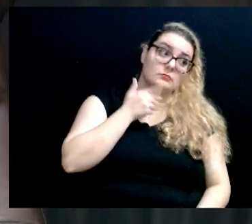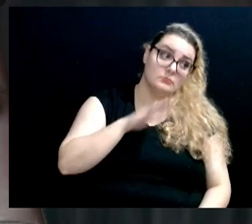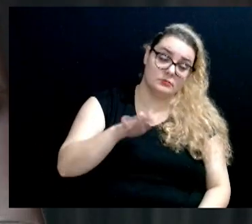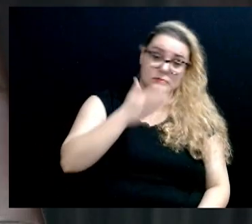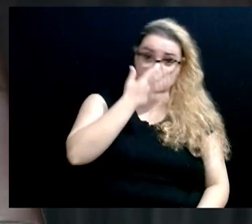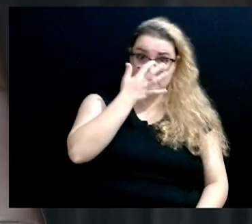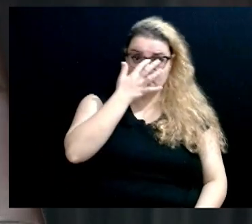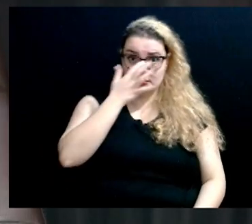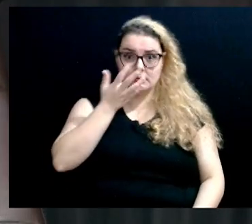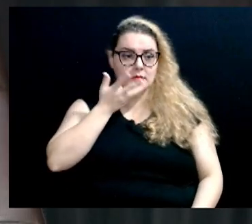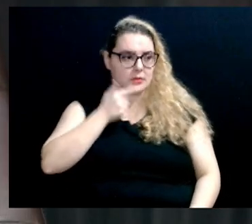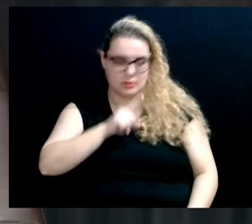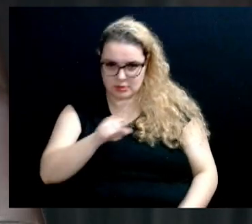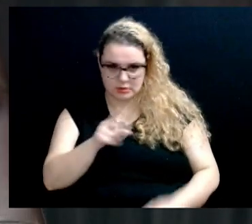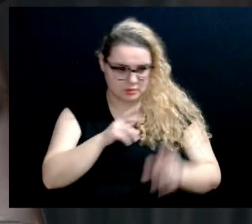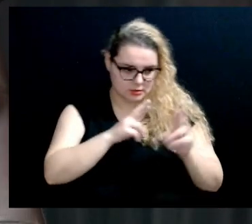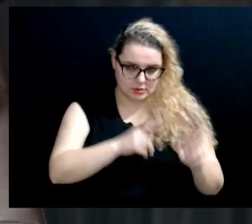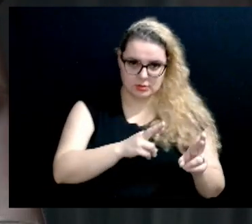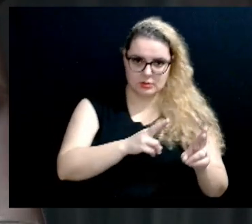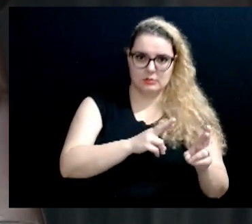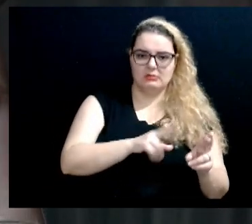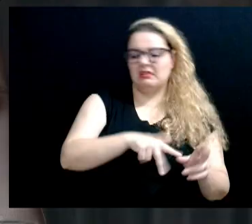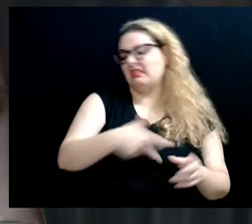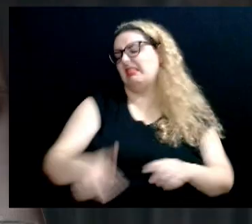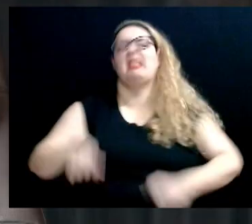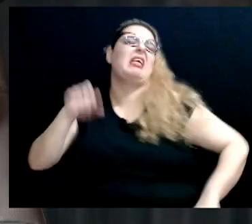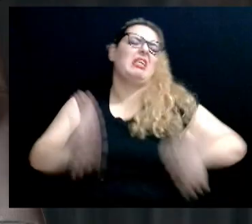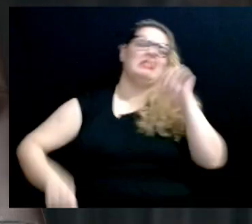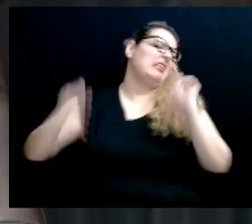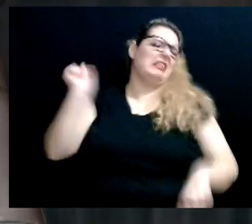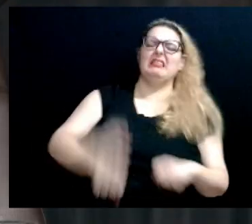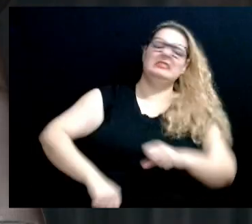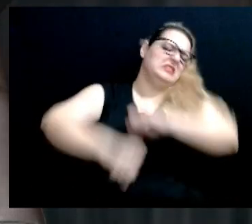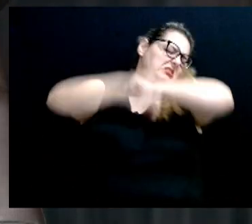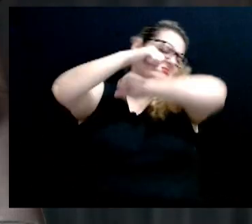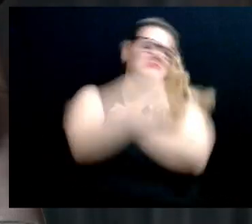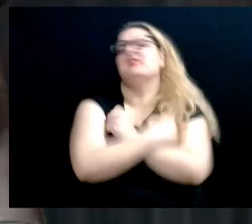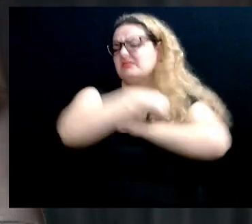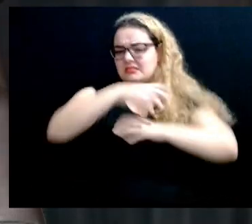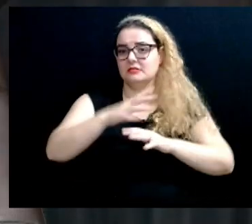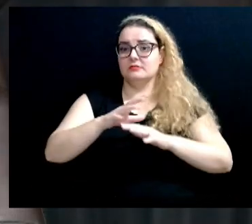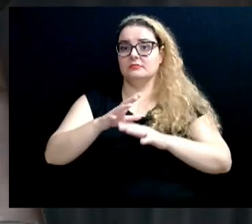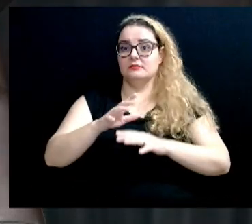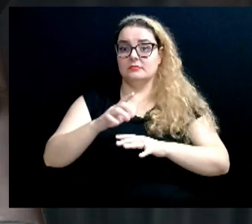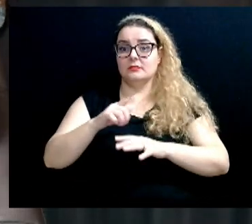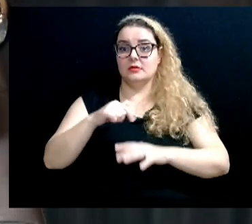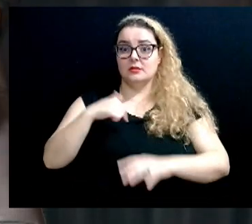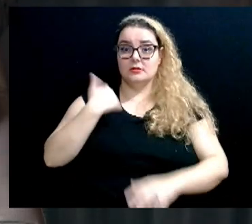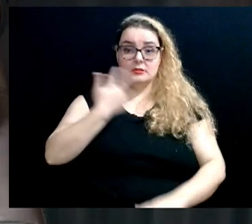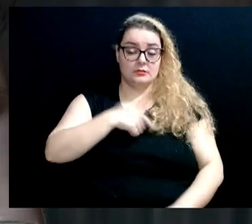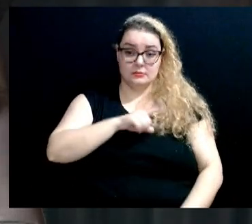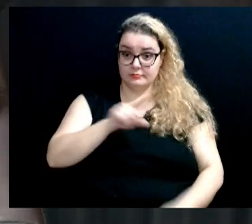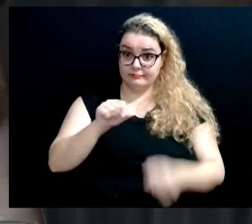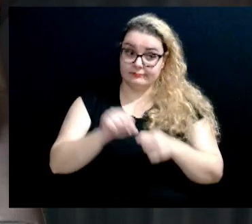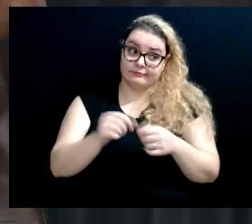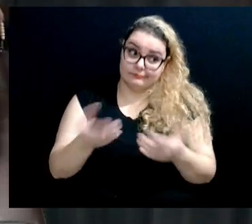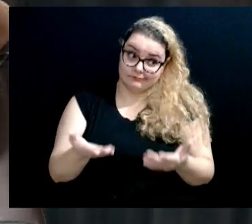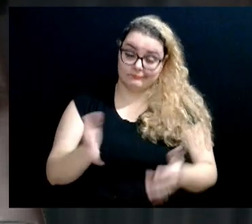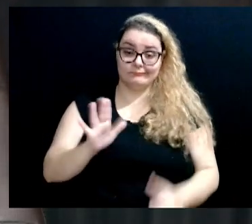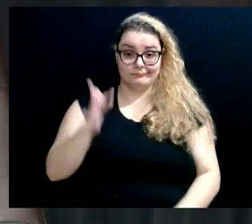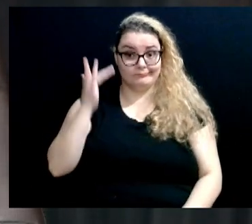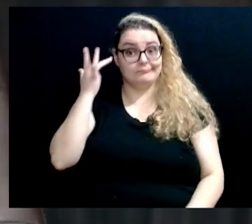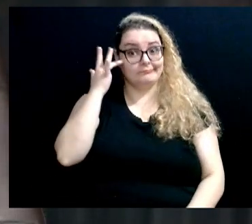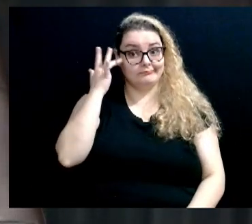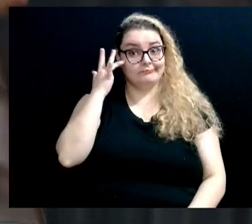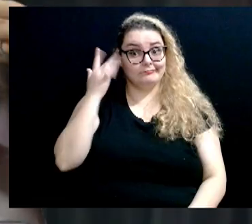sono. Ela se joga no chão, ela esperneia. A gente só não faz isso porque a gente amadureceu, porque a nossa vontade